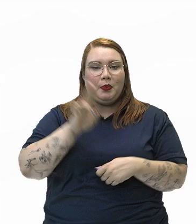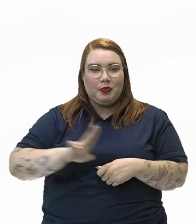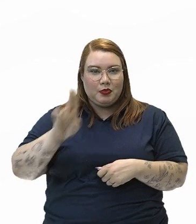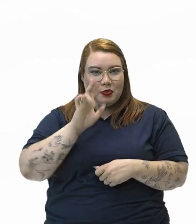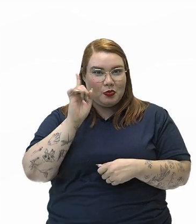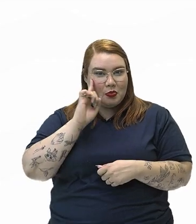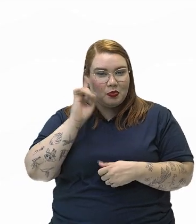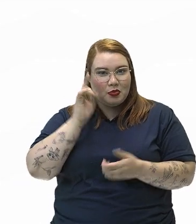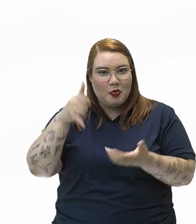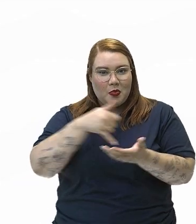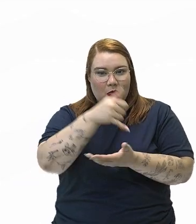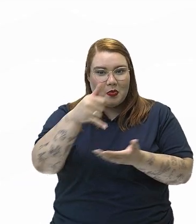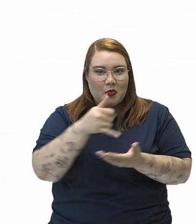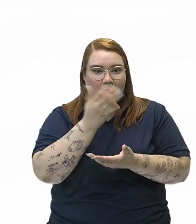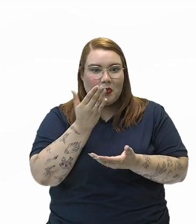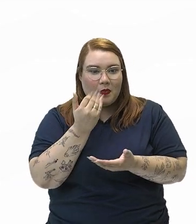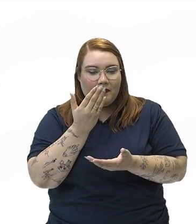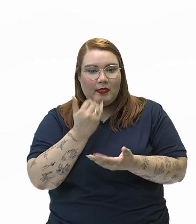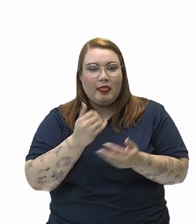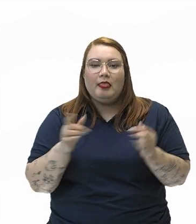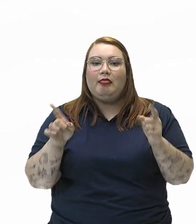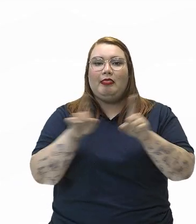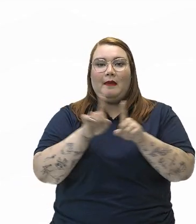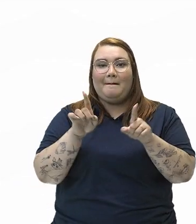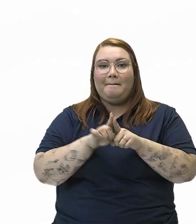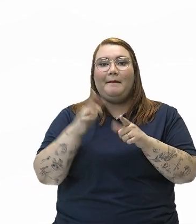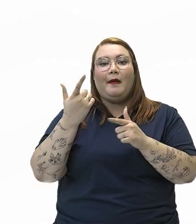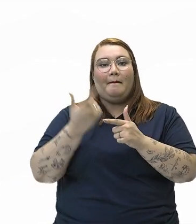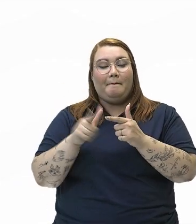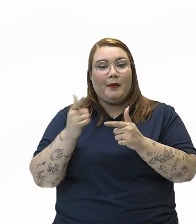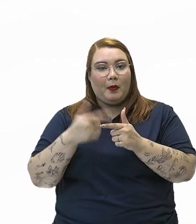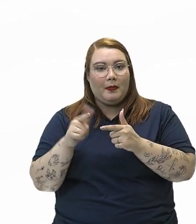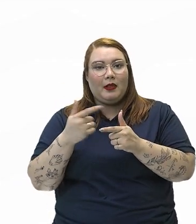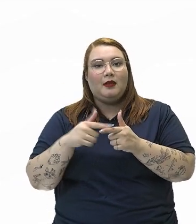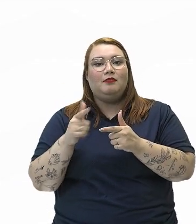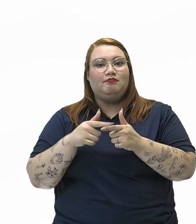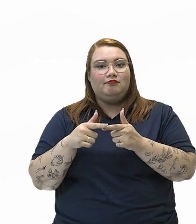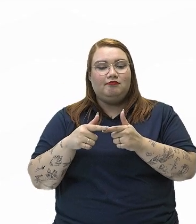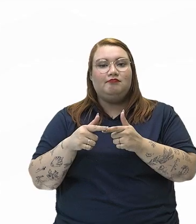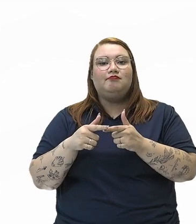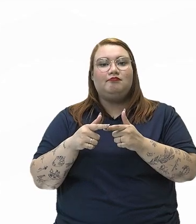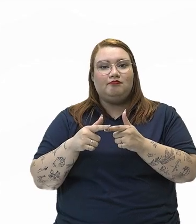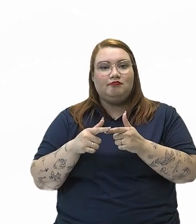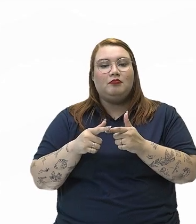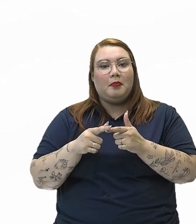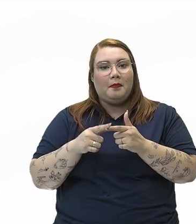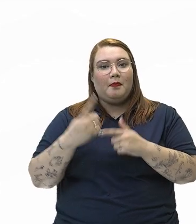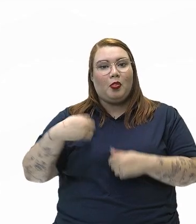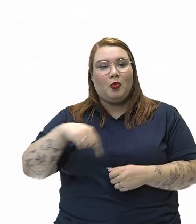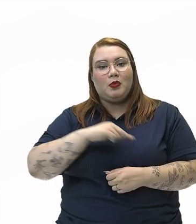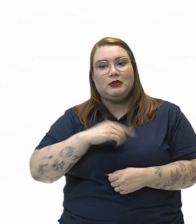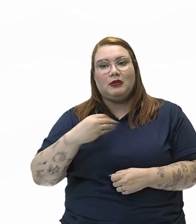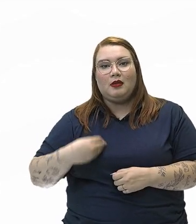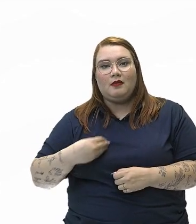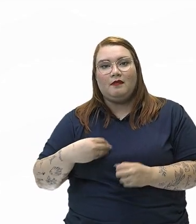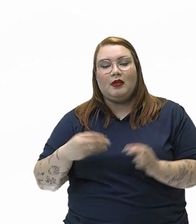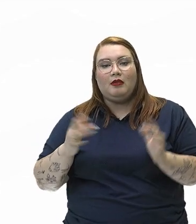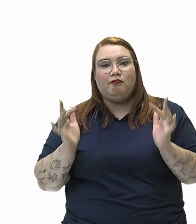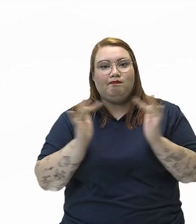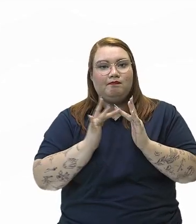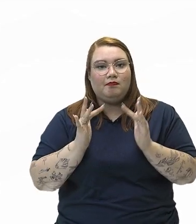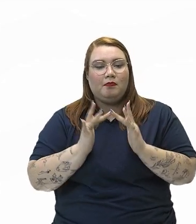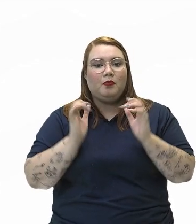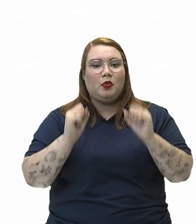na preparação de alimentos, também é um problema, né? Mas um problema que, muito mais próximo da gente, a gente pode